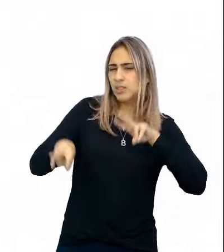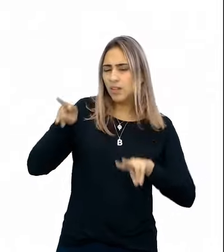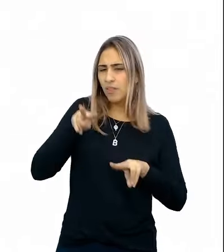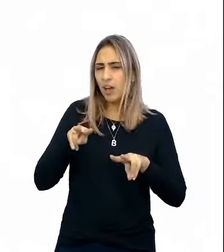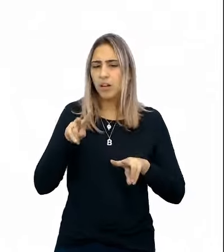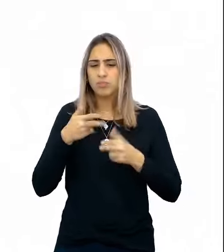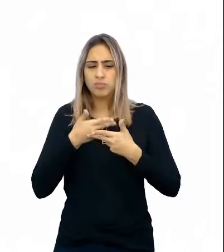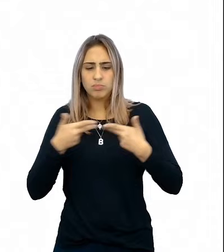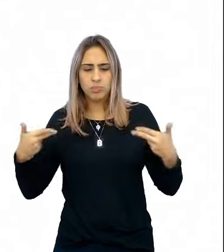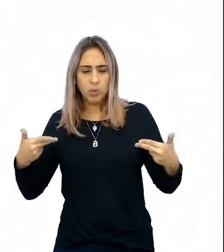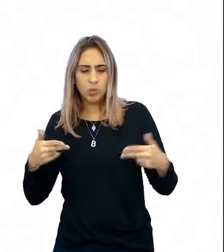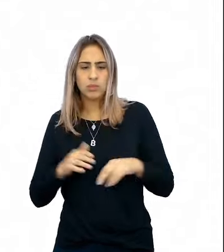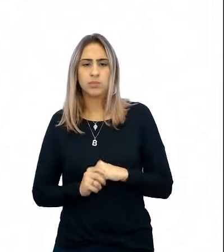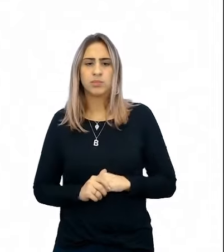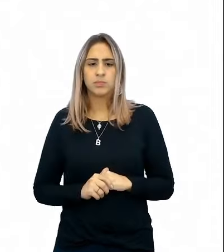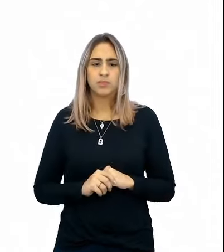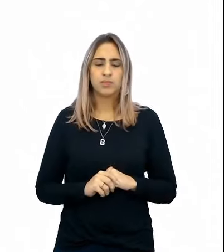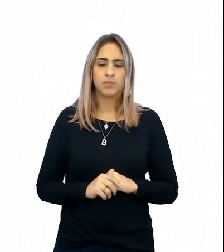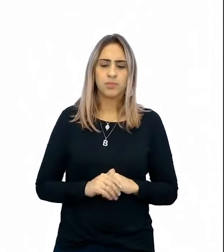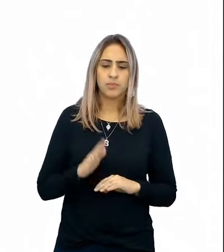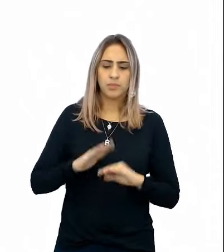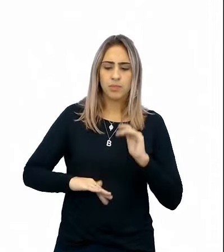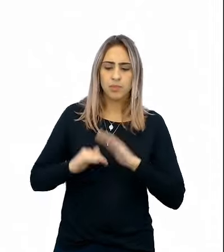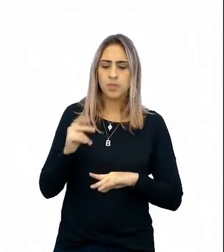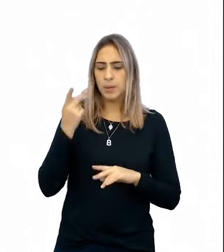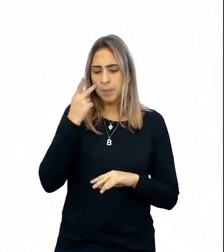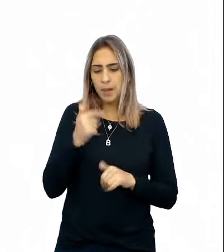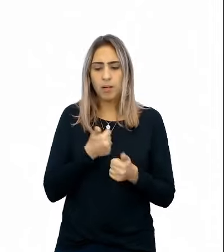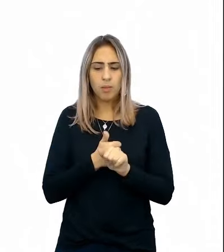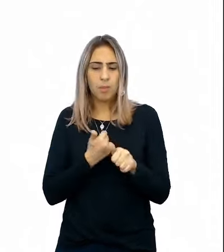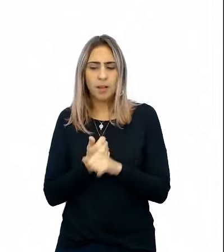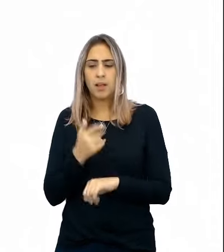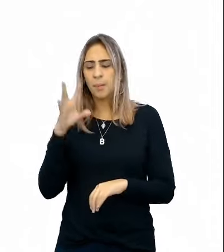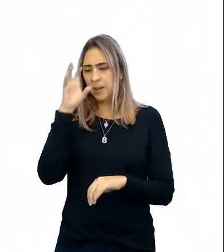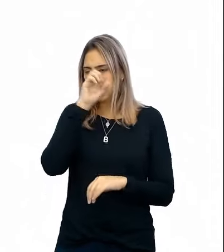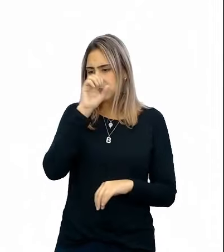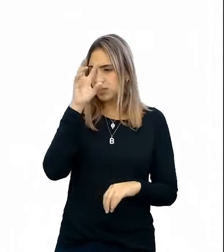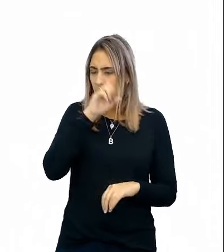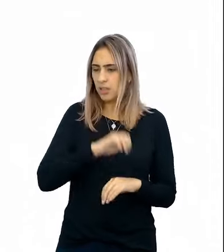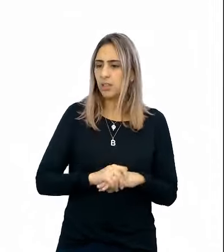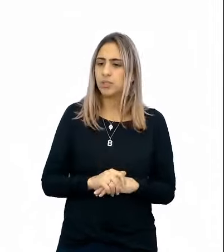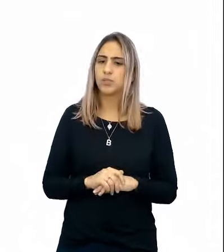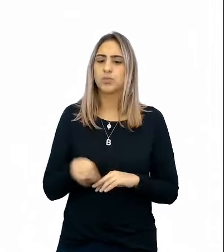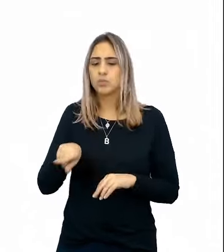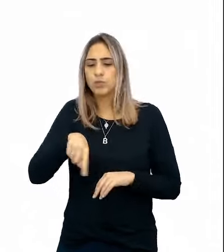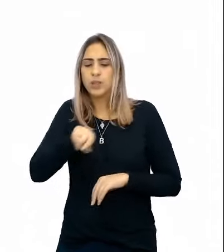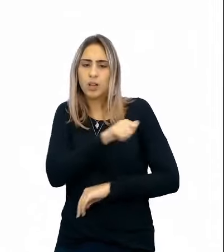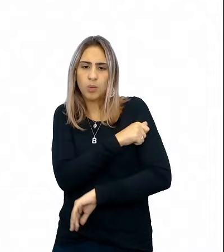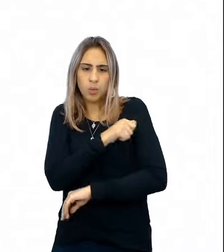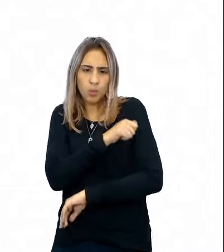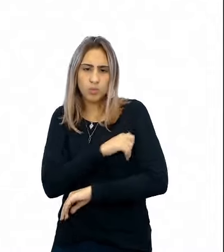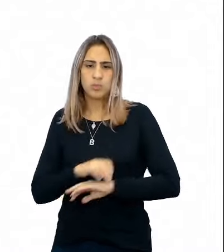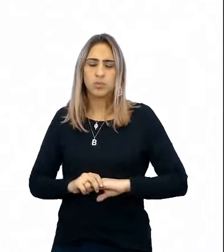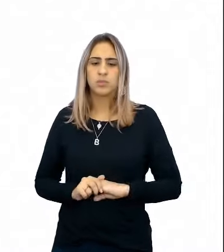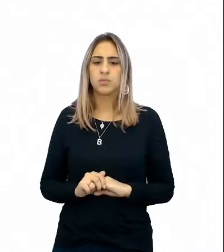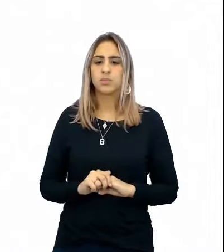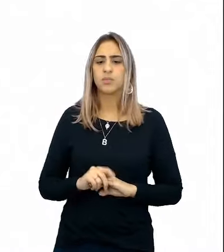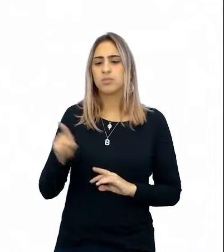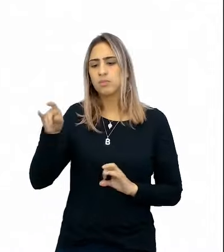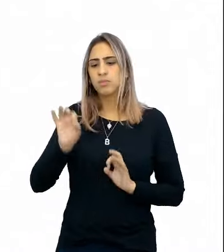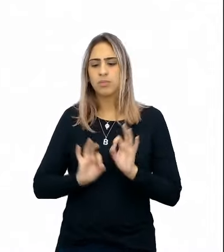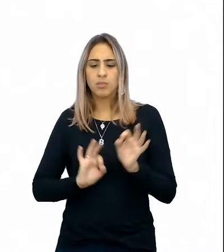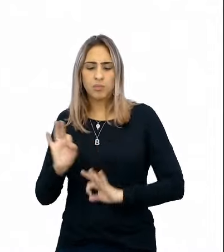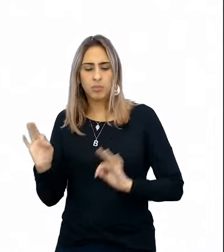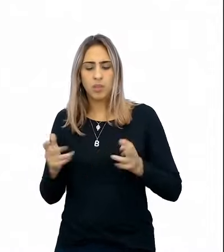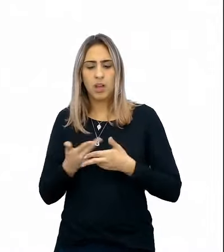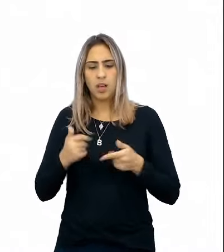os instrumentos de que dispomos para acompanhar as aprendizagens dos estudantes, e assim